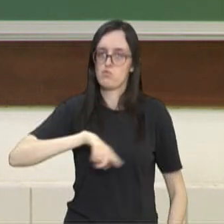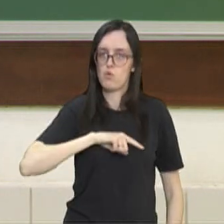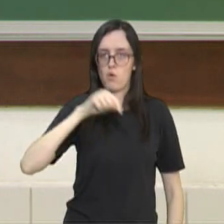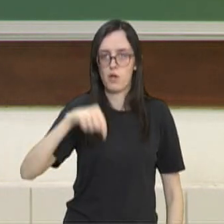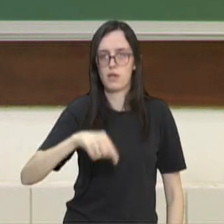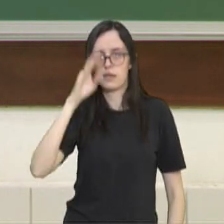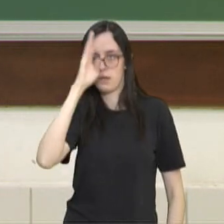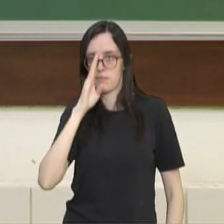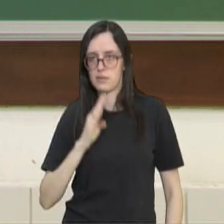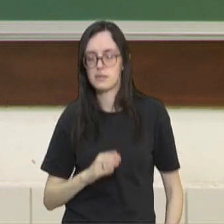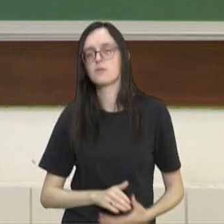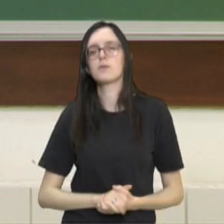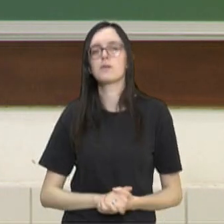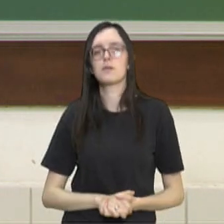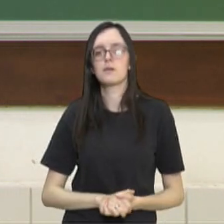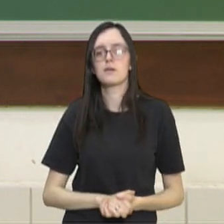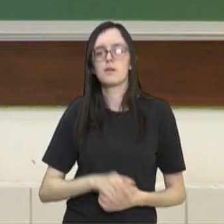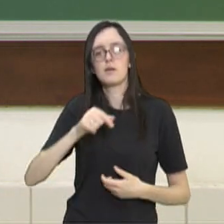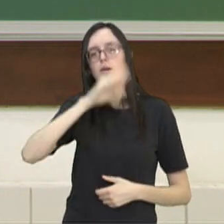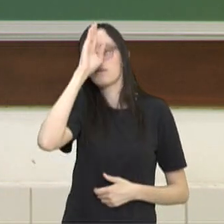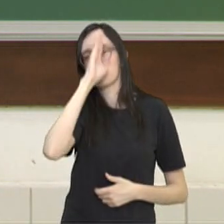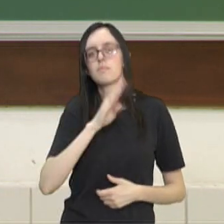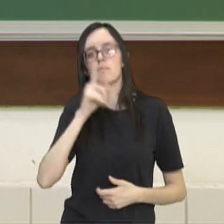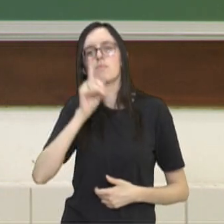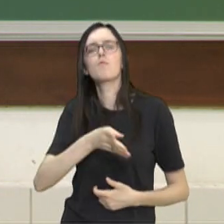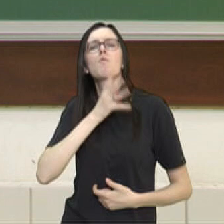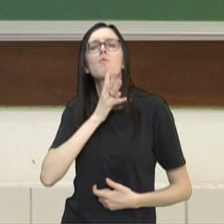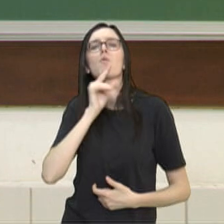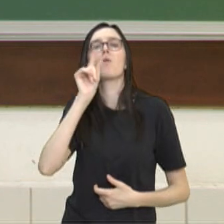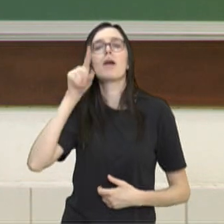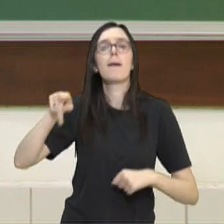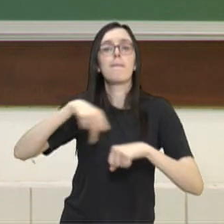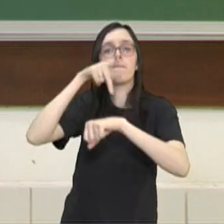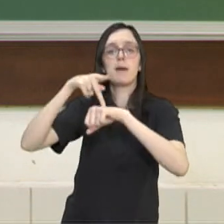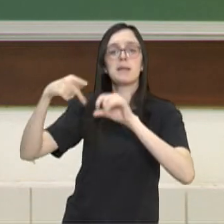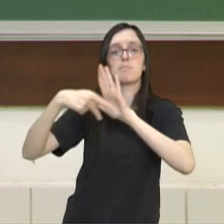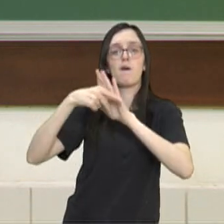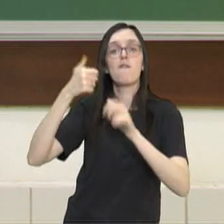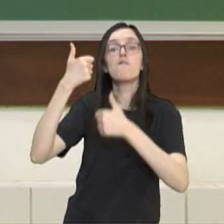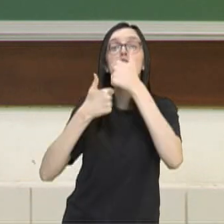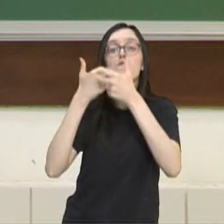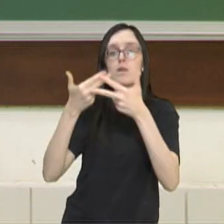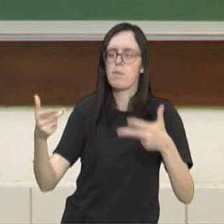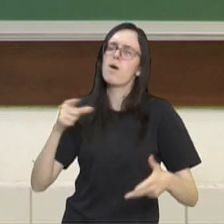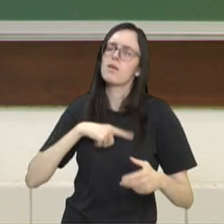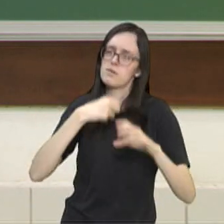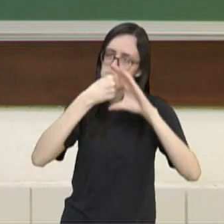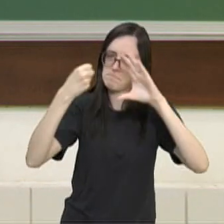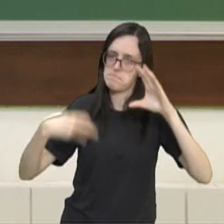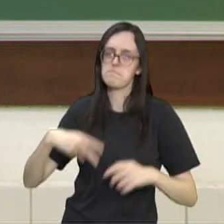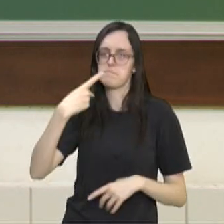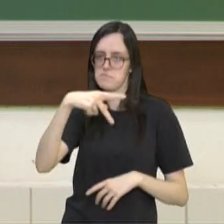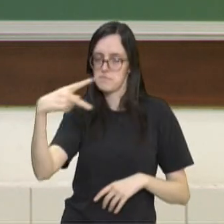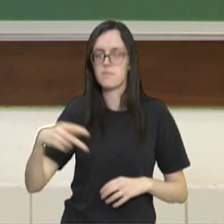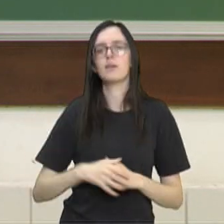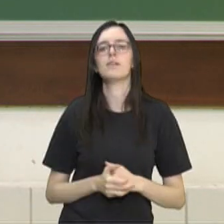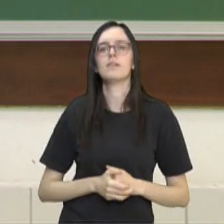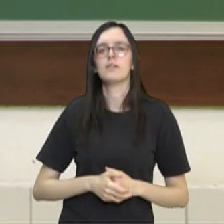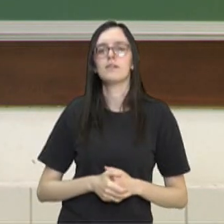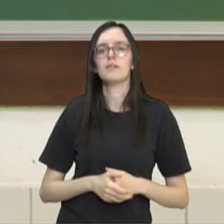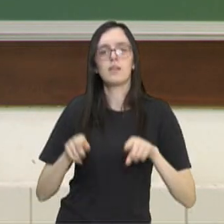a gente já está falando do futebol de campo, né, gente? Futebol de campo, o que que isso traz, né? É uma modalidade